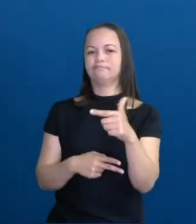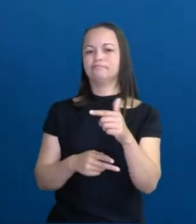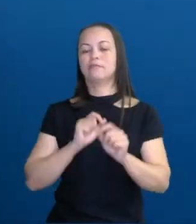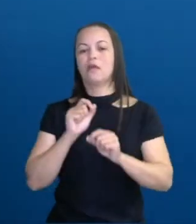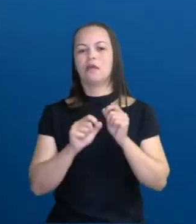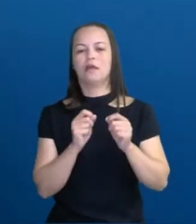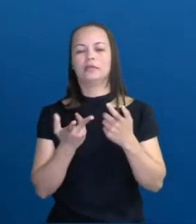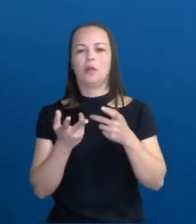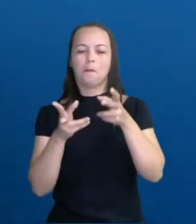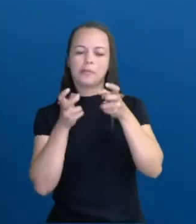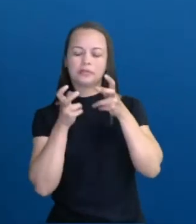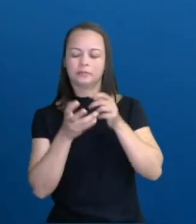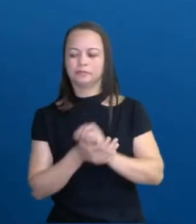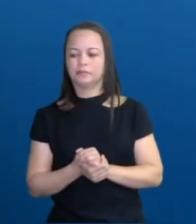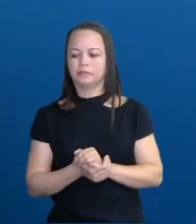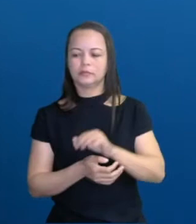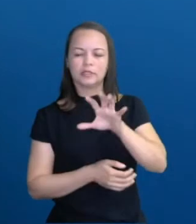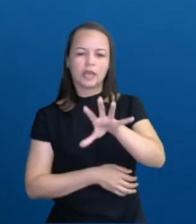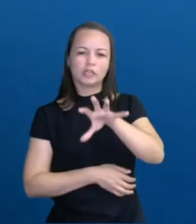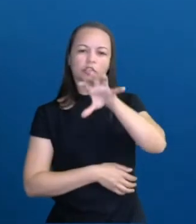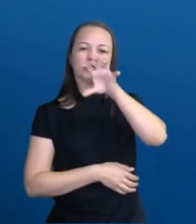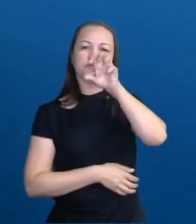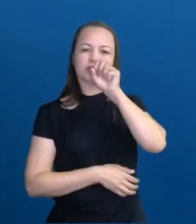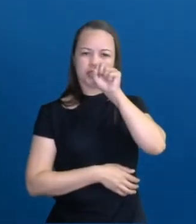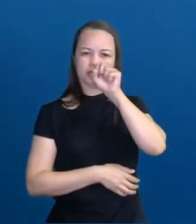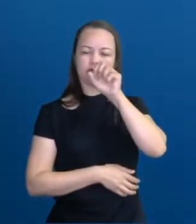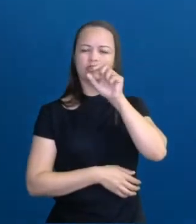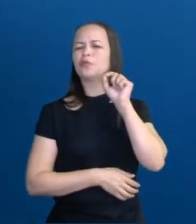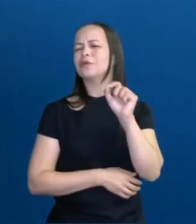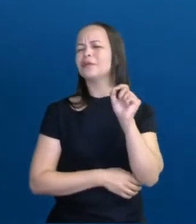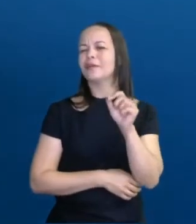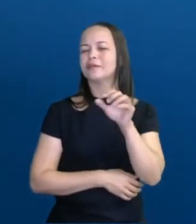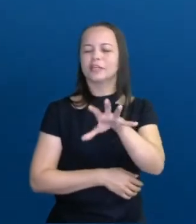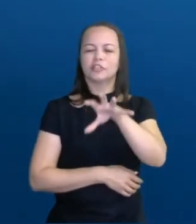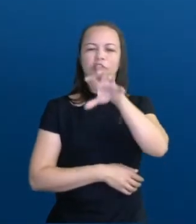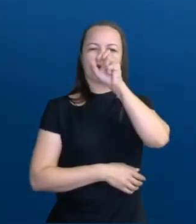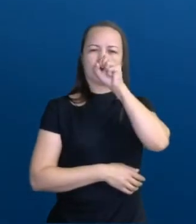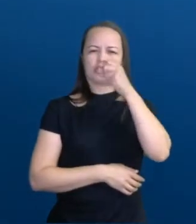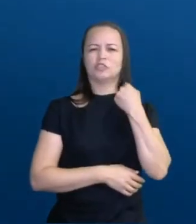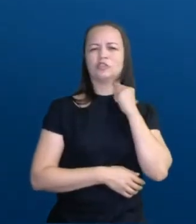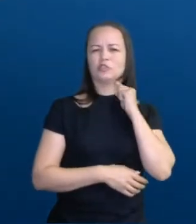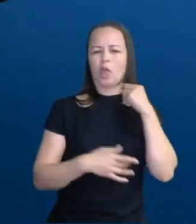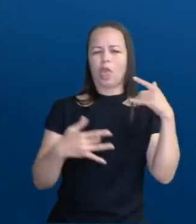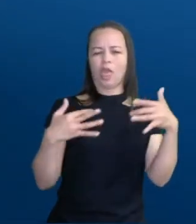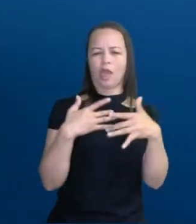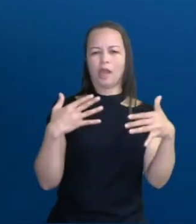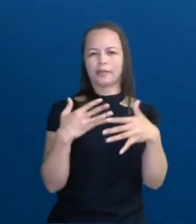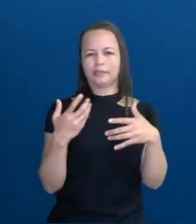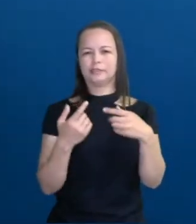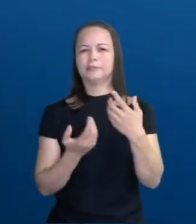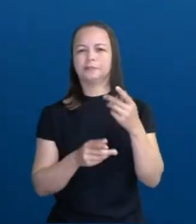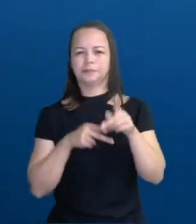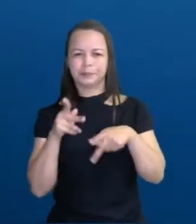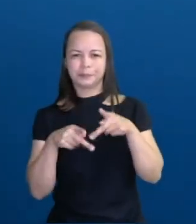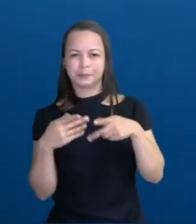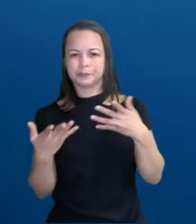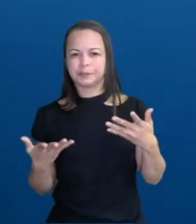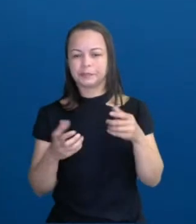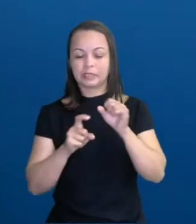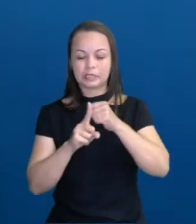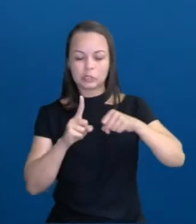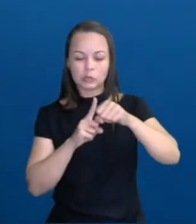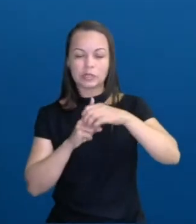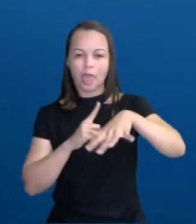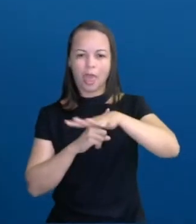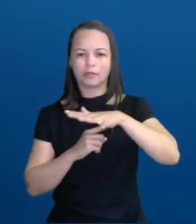percebam aqui ó aspiramos o que aspiramos o ar poluído da sociedade percebam que